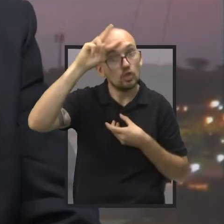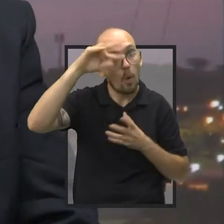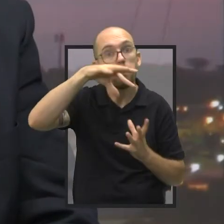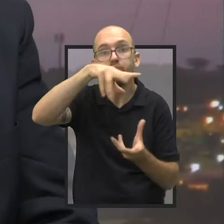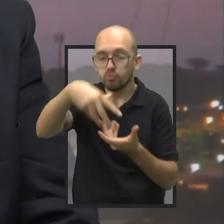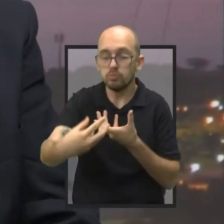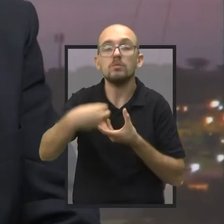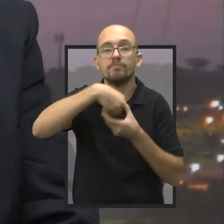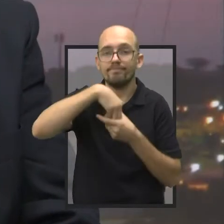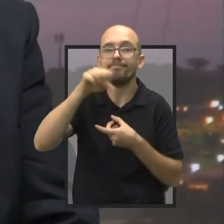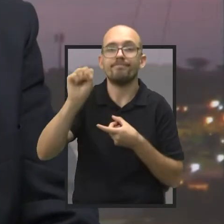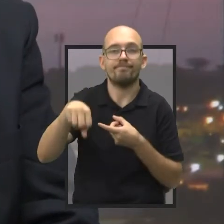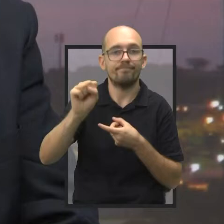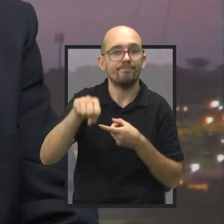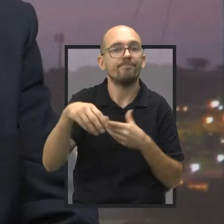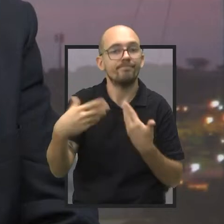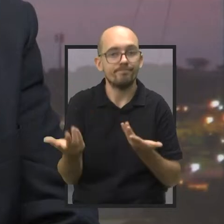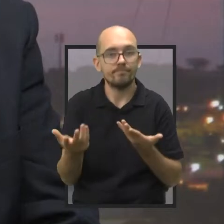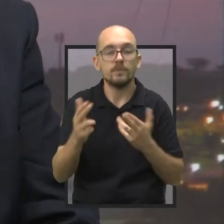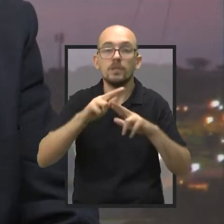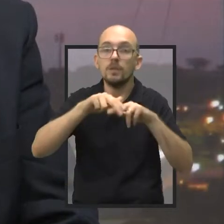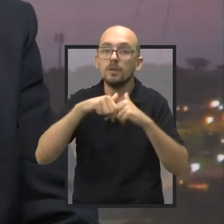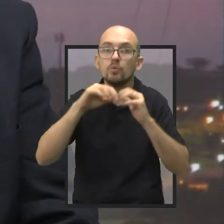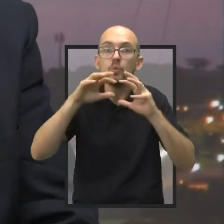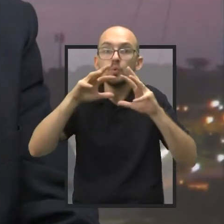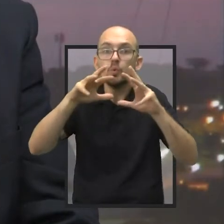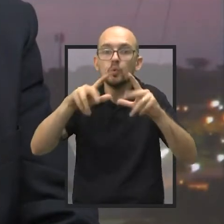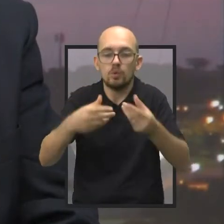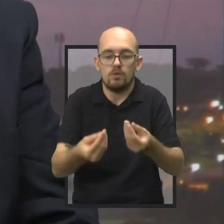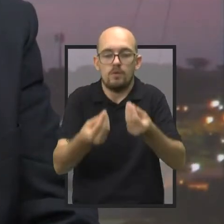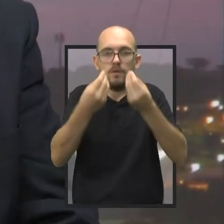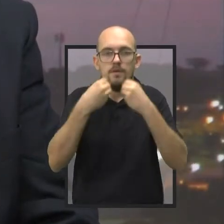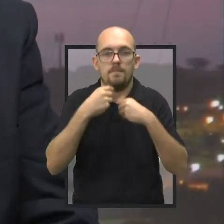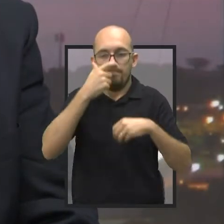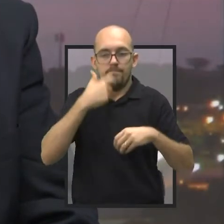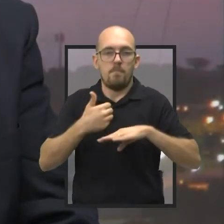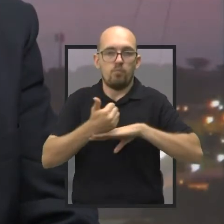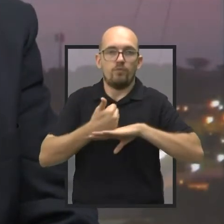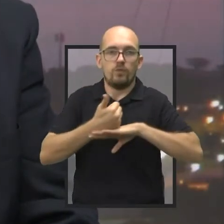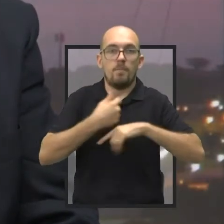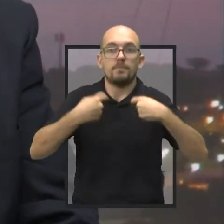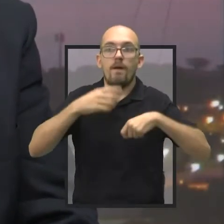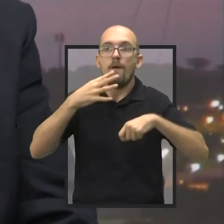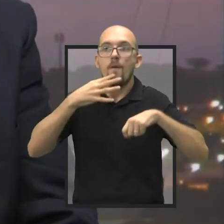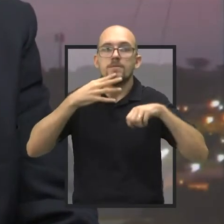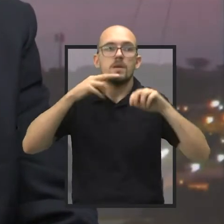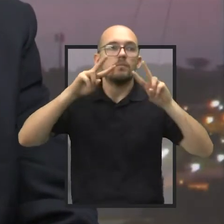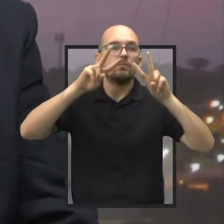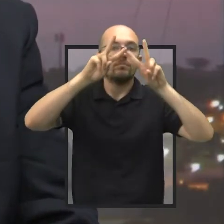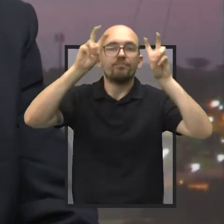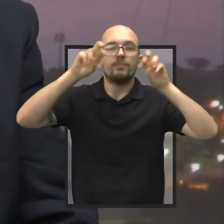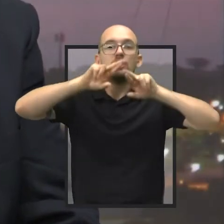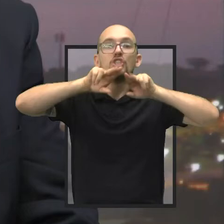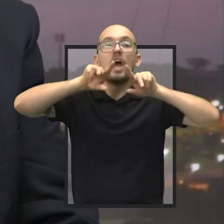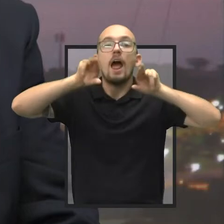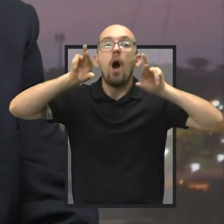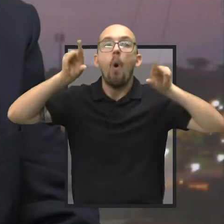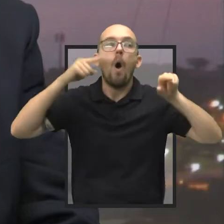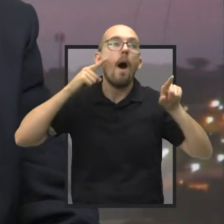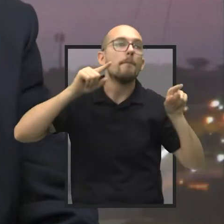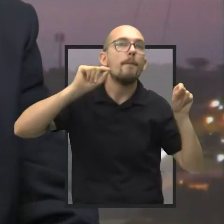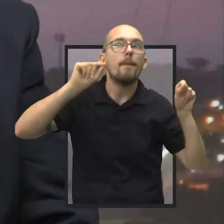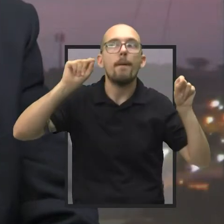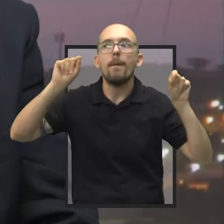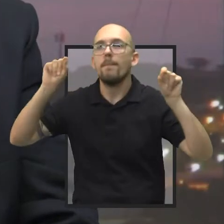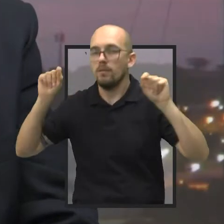Então, tudo isso faz com que o economista tenha um conhecimento geral e amplo para poder atuar